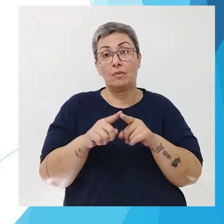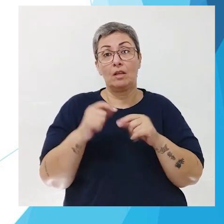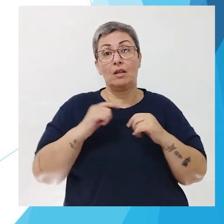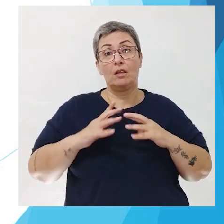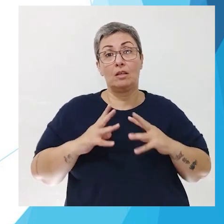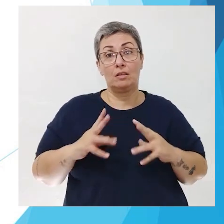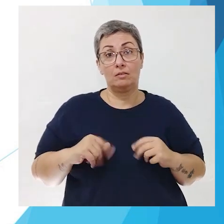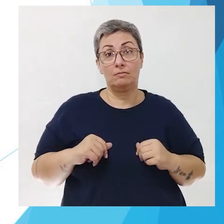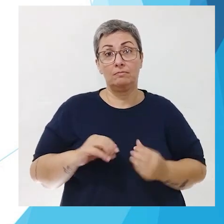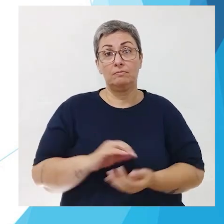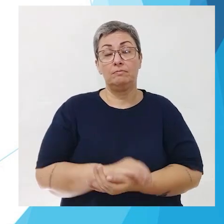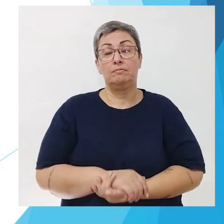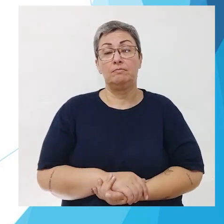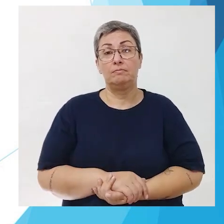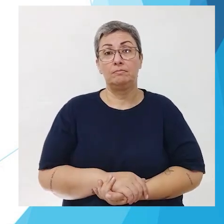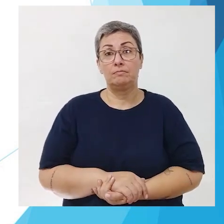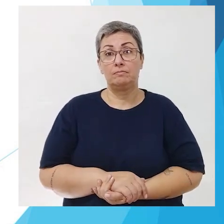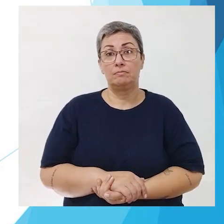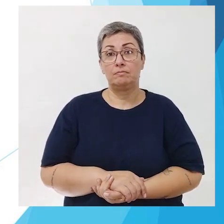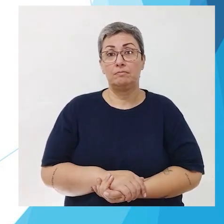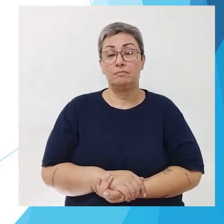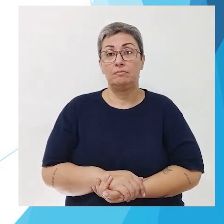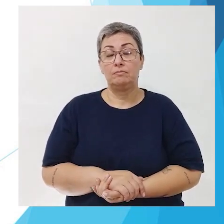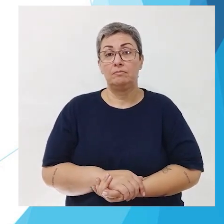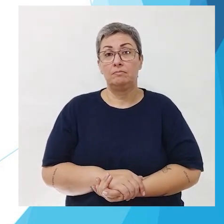seu tratamento.